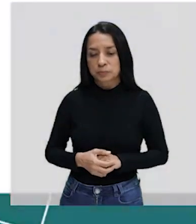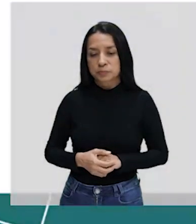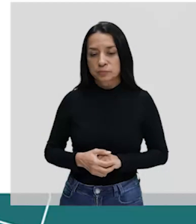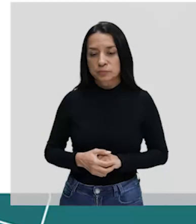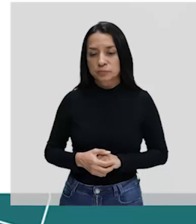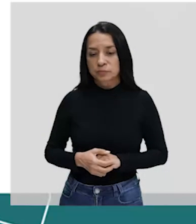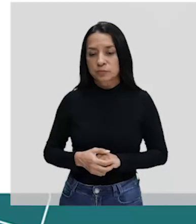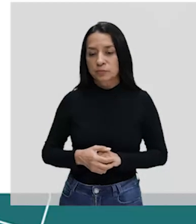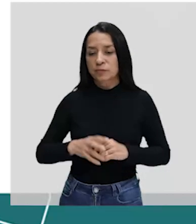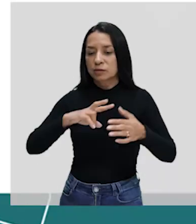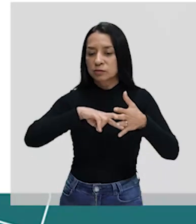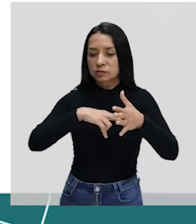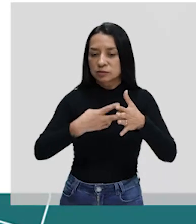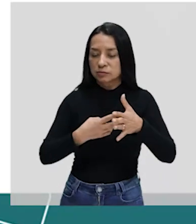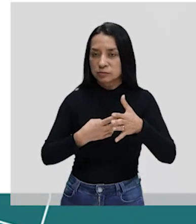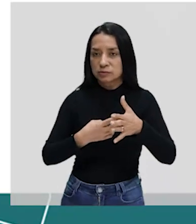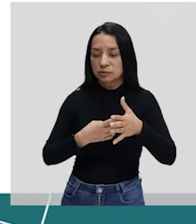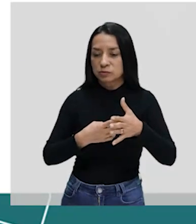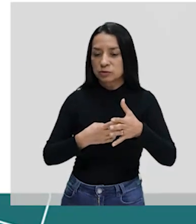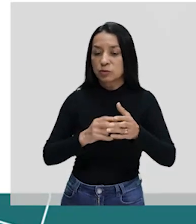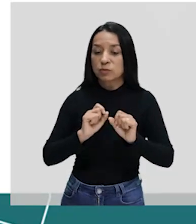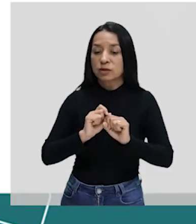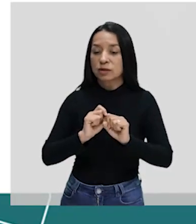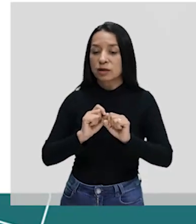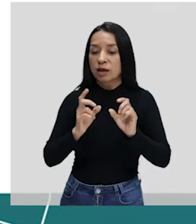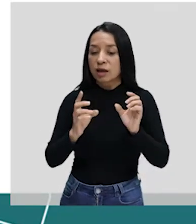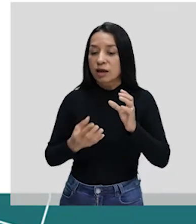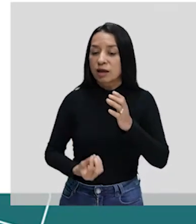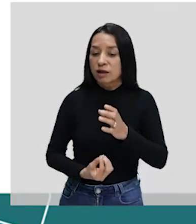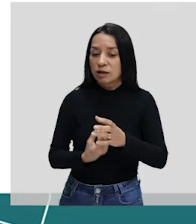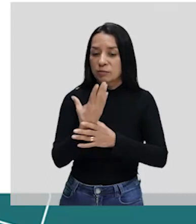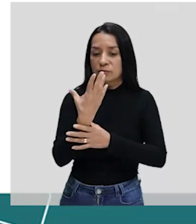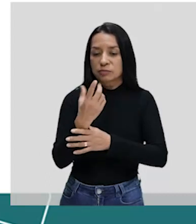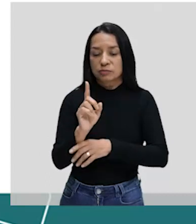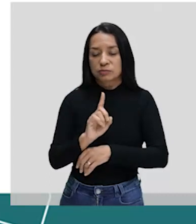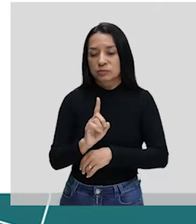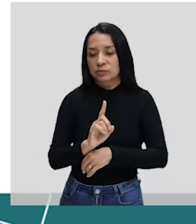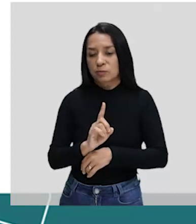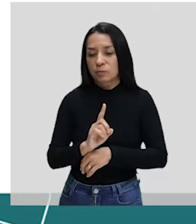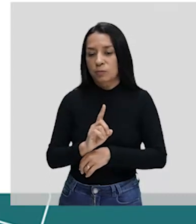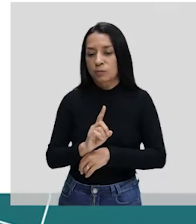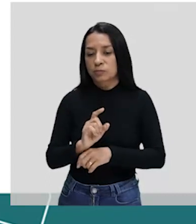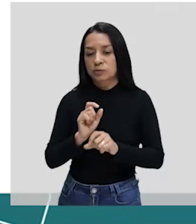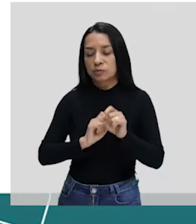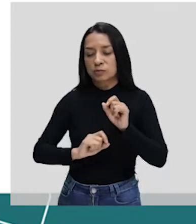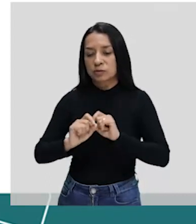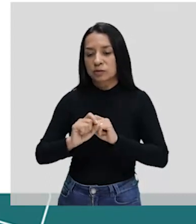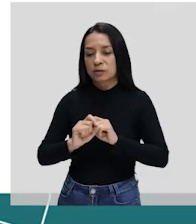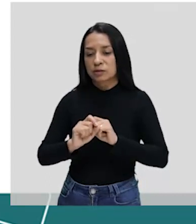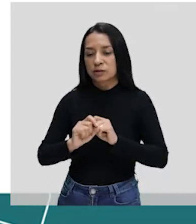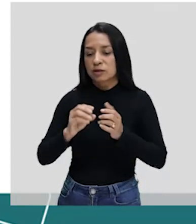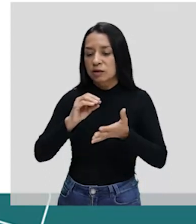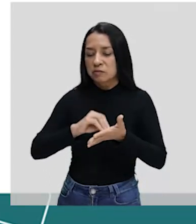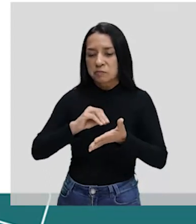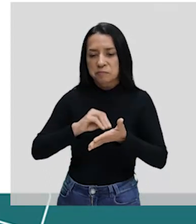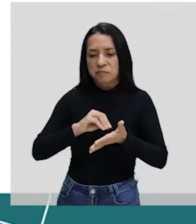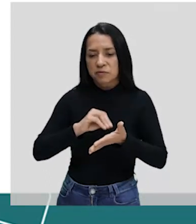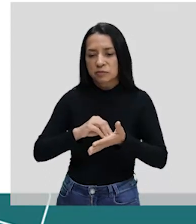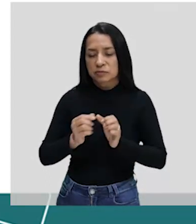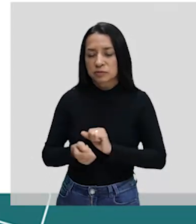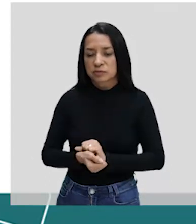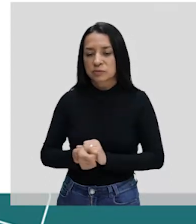As impressões são cópias, elas não são apenas cópias, elas são cópias dos sentidos, né? Tá faltando, fica incompleto, e tem